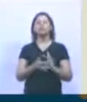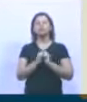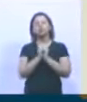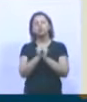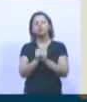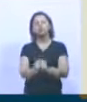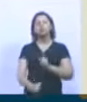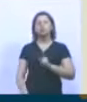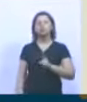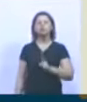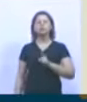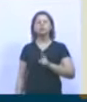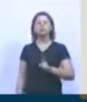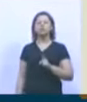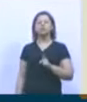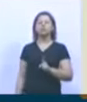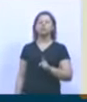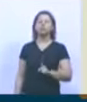estou, contigo